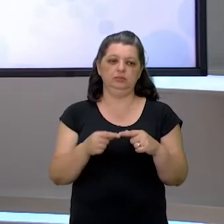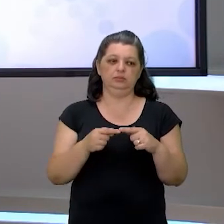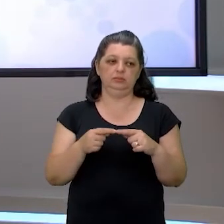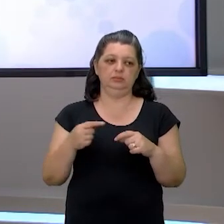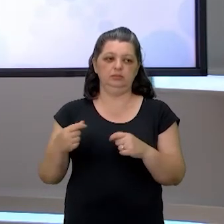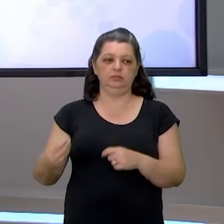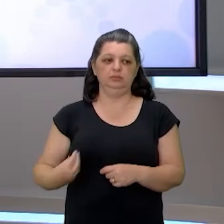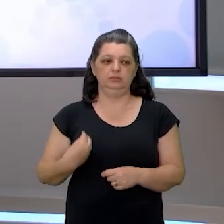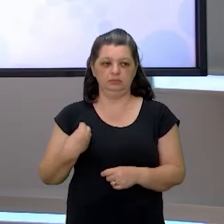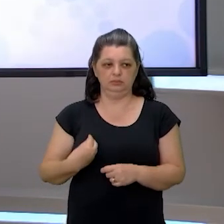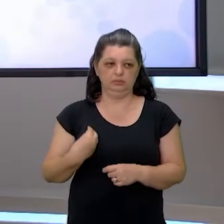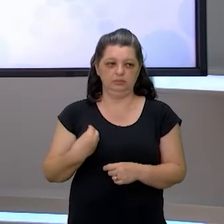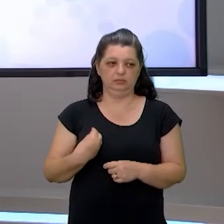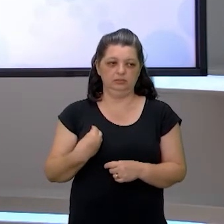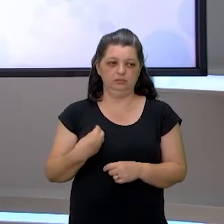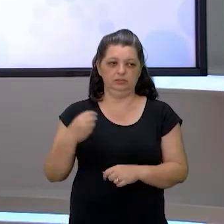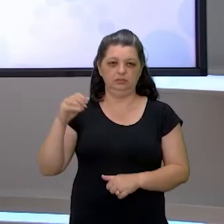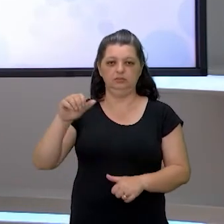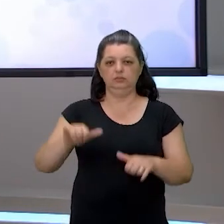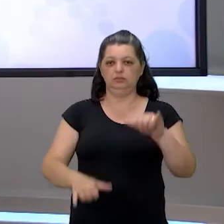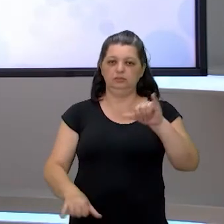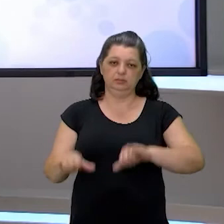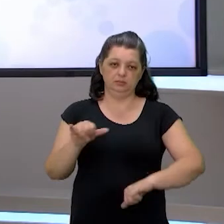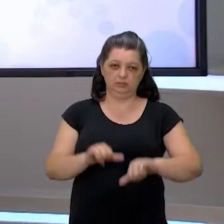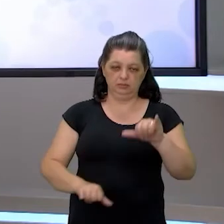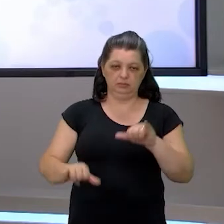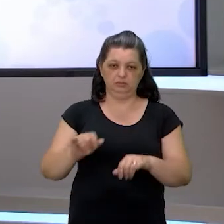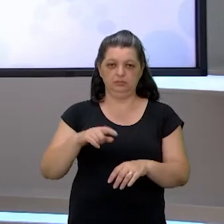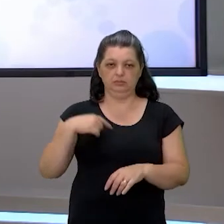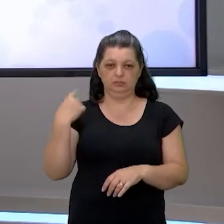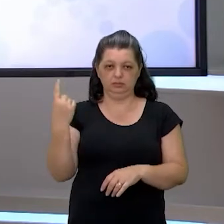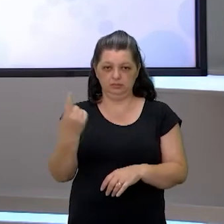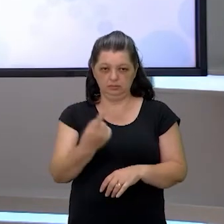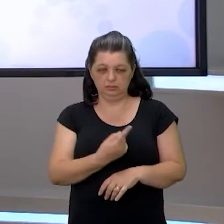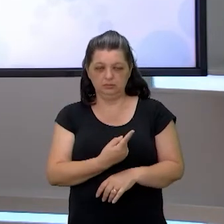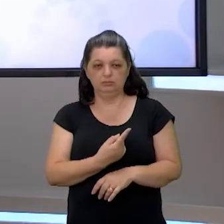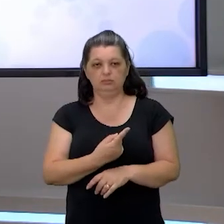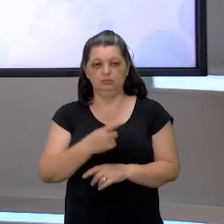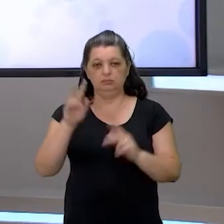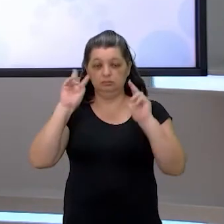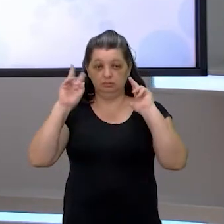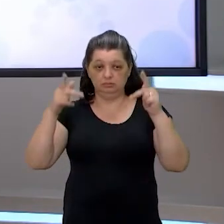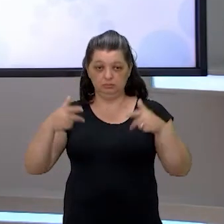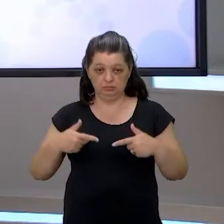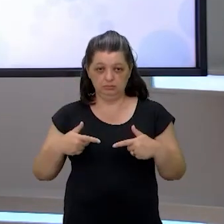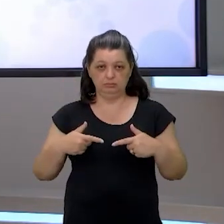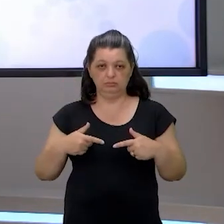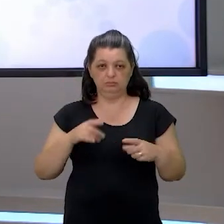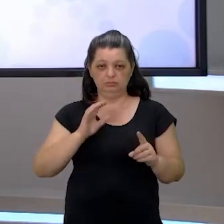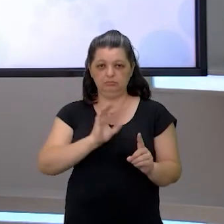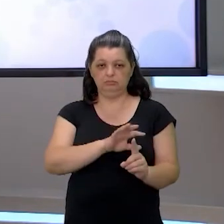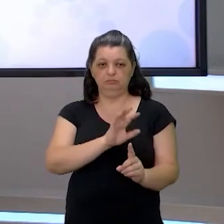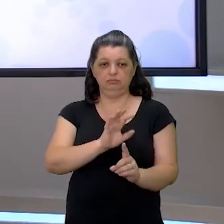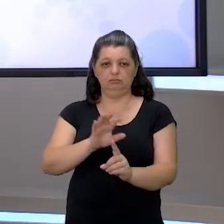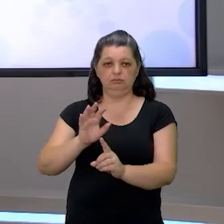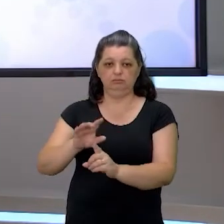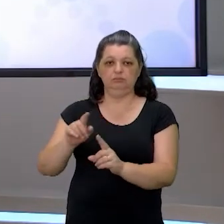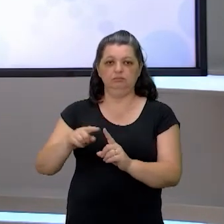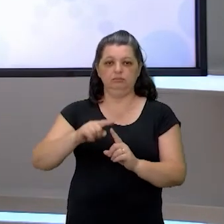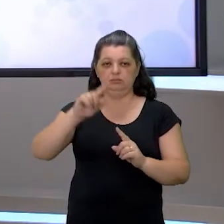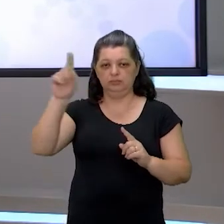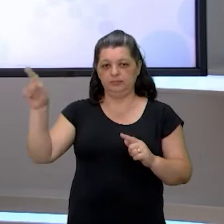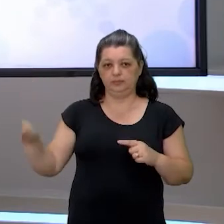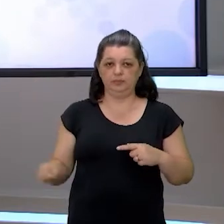Legal. Justamente porque a gente vai falar como nós, seres humanos, interferimos, então, nos ciclos,